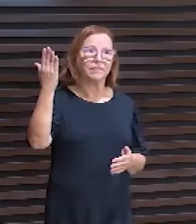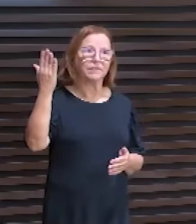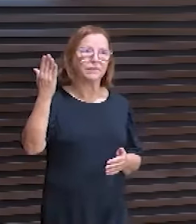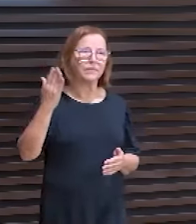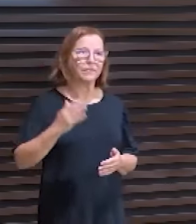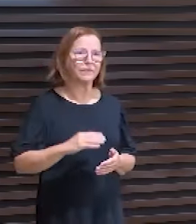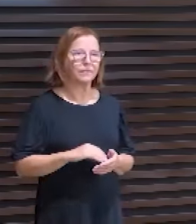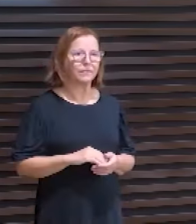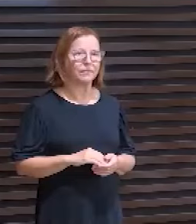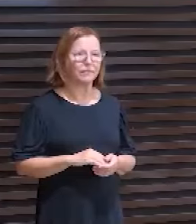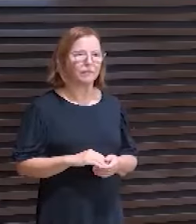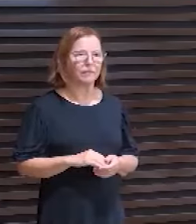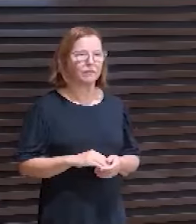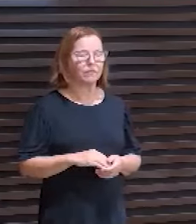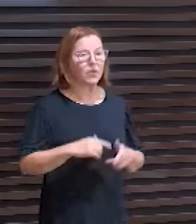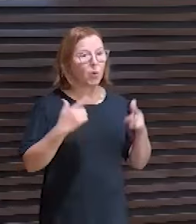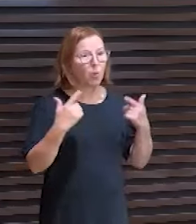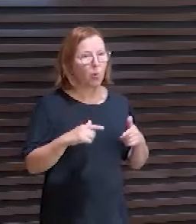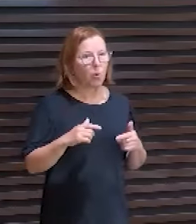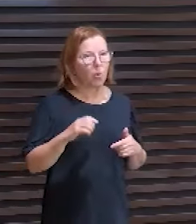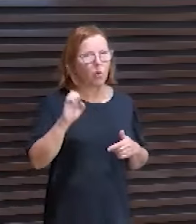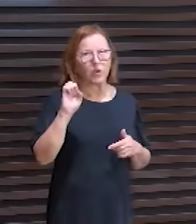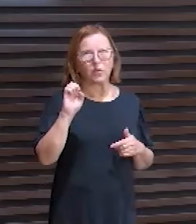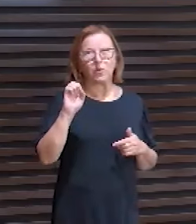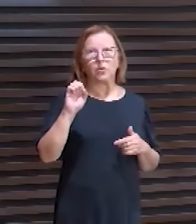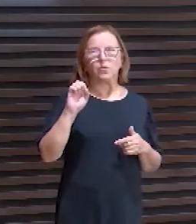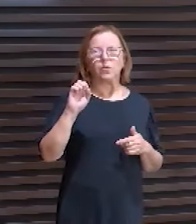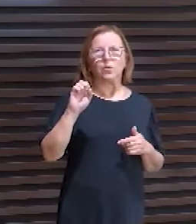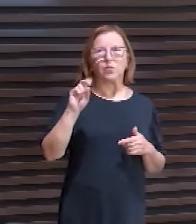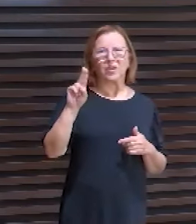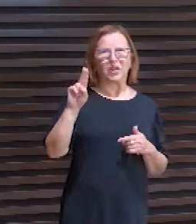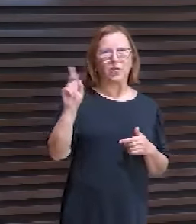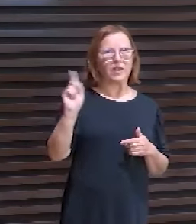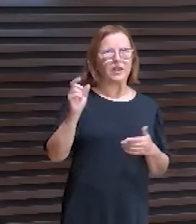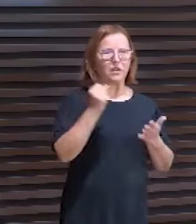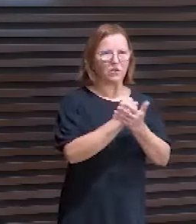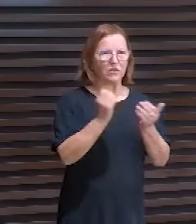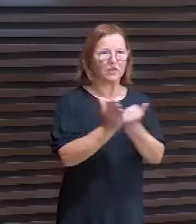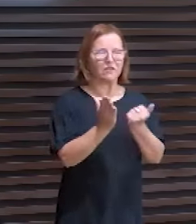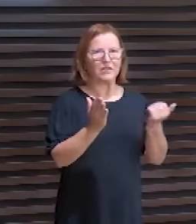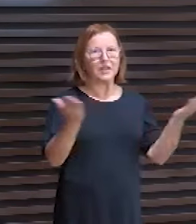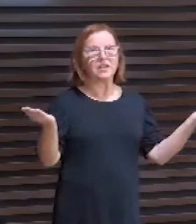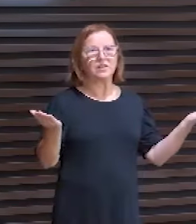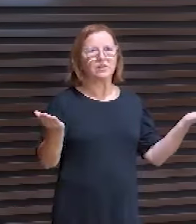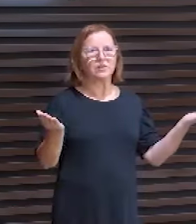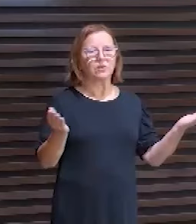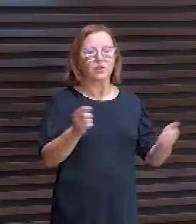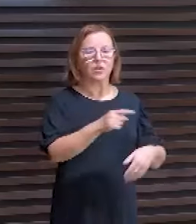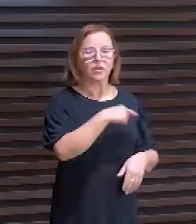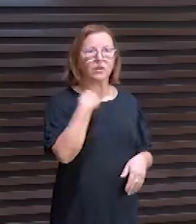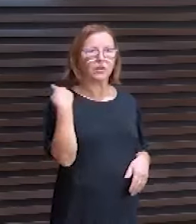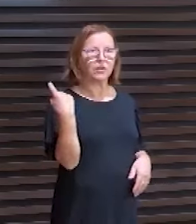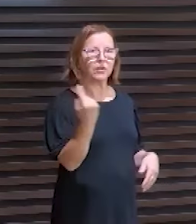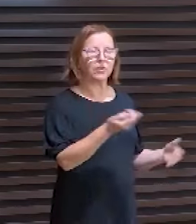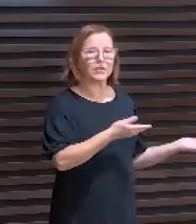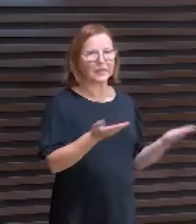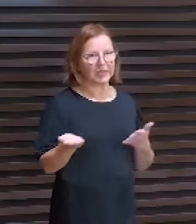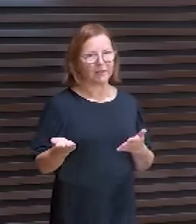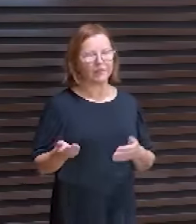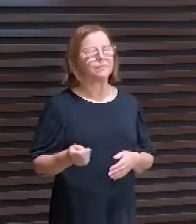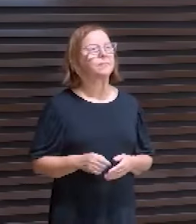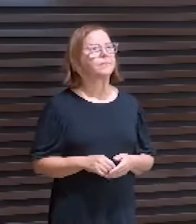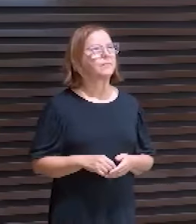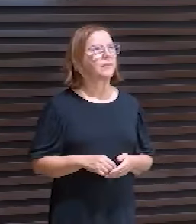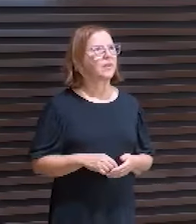quê onde que um Ego não crucificado nos leva tem um famoso